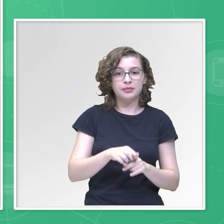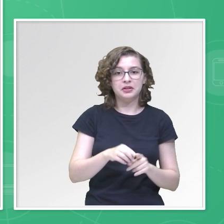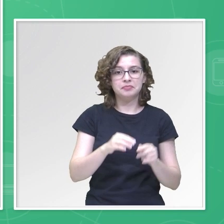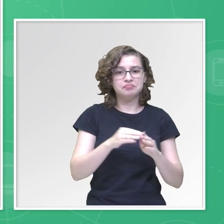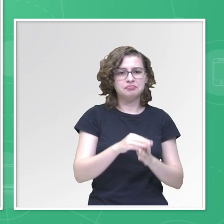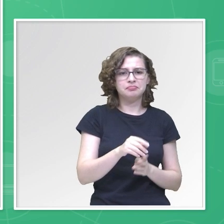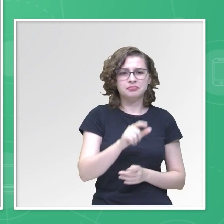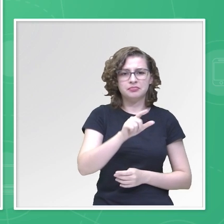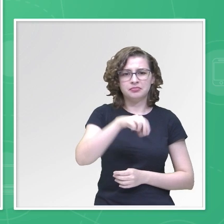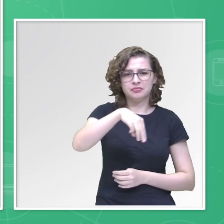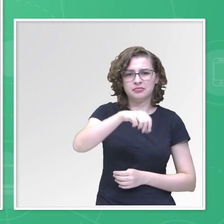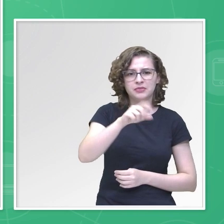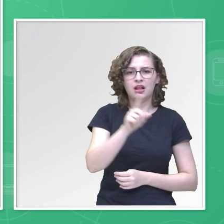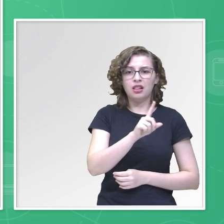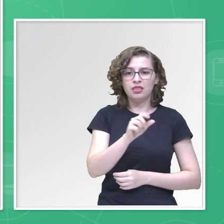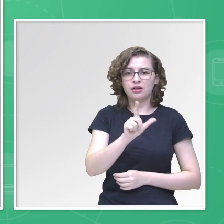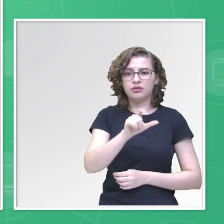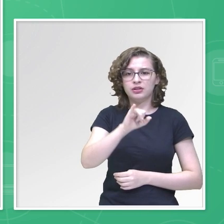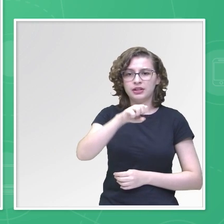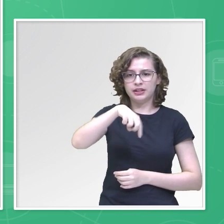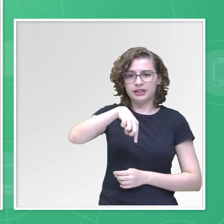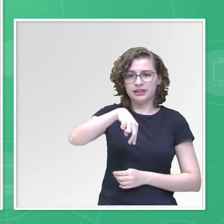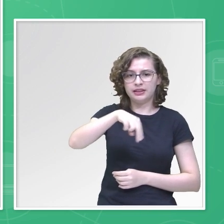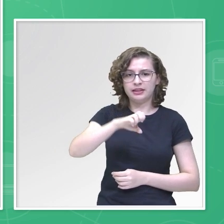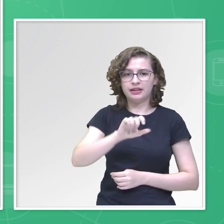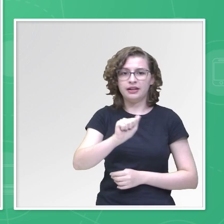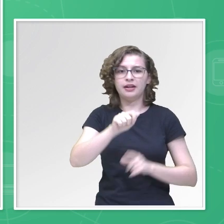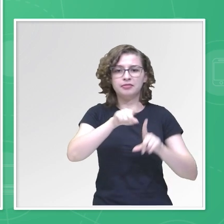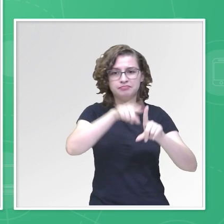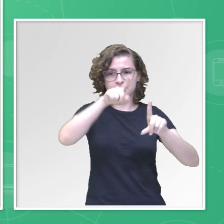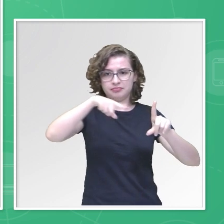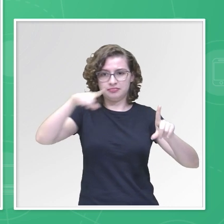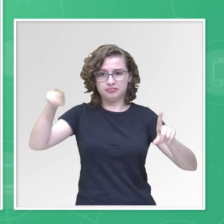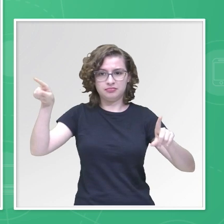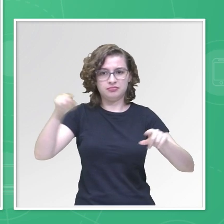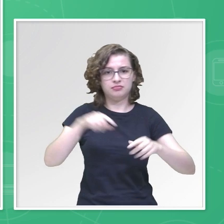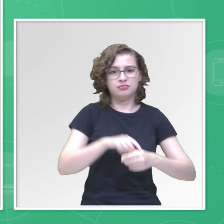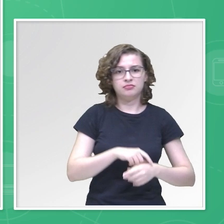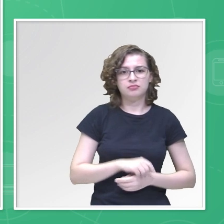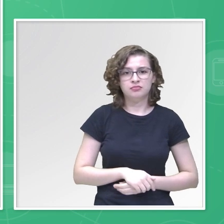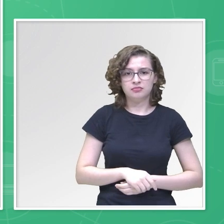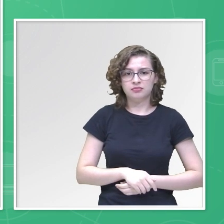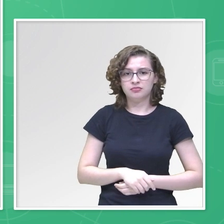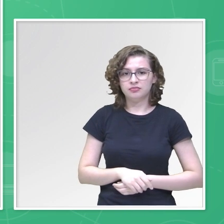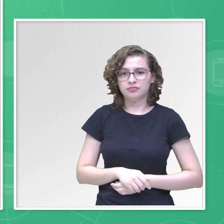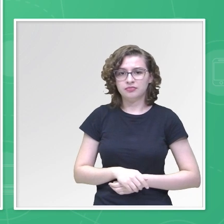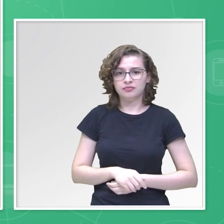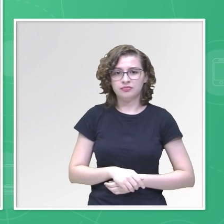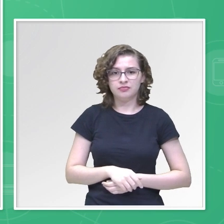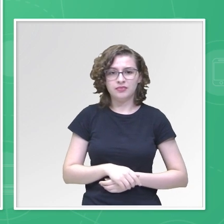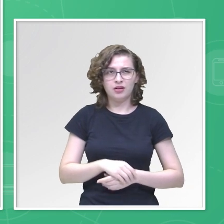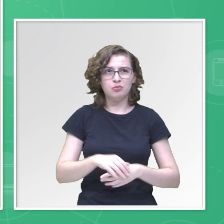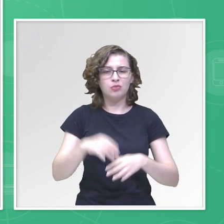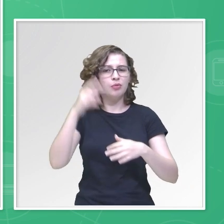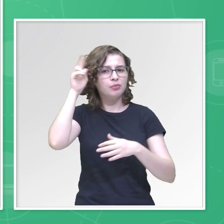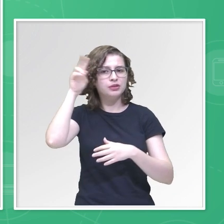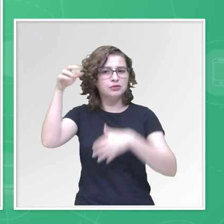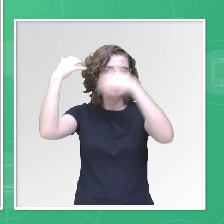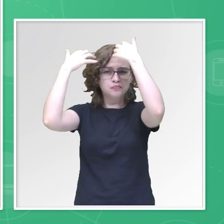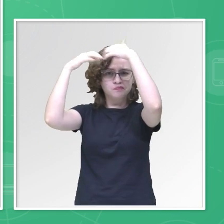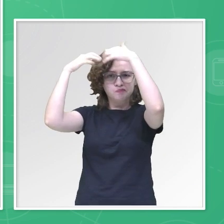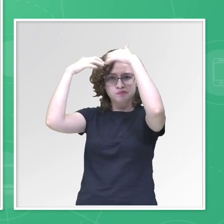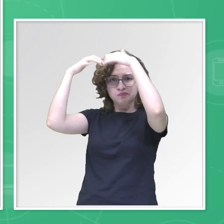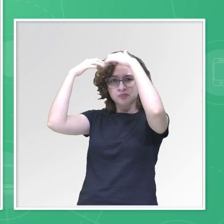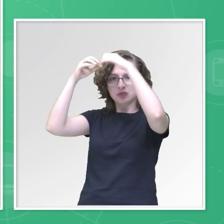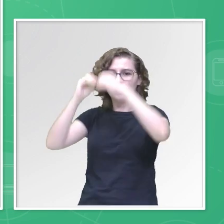depois de começar lá do final para o meio e para o início né E também ele pode ser enredo psicológico e